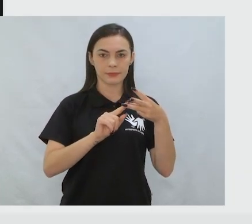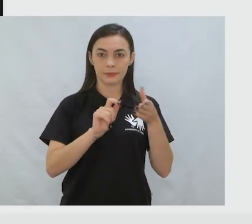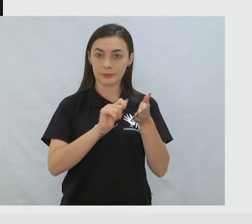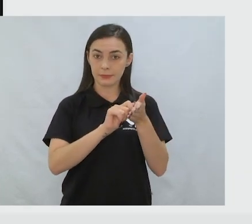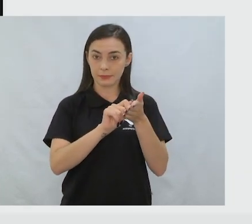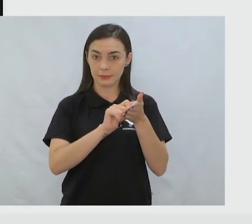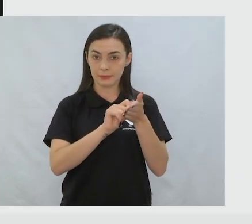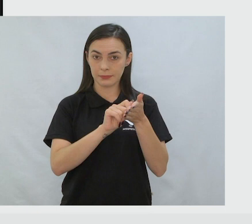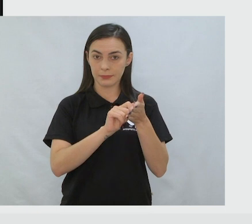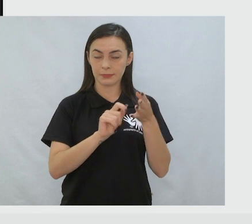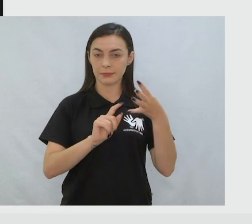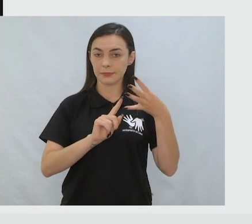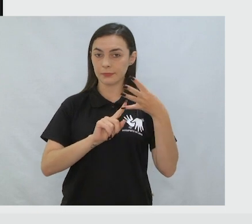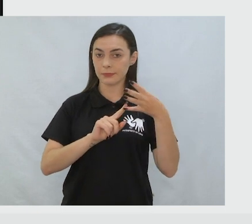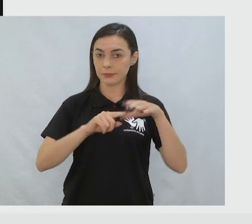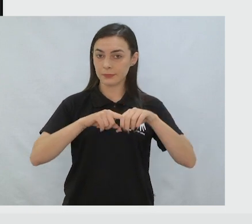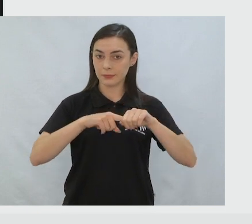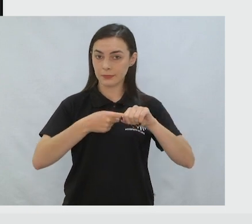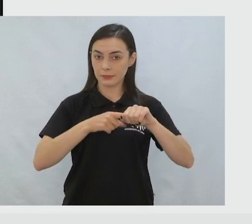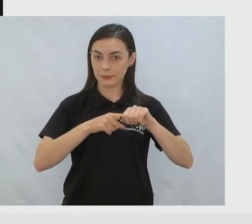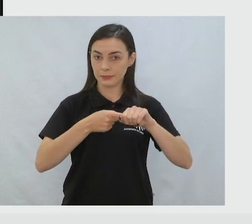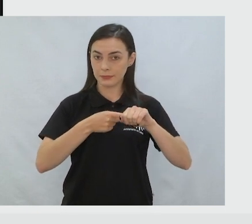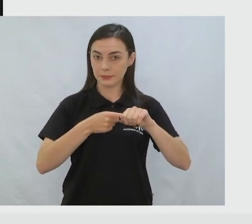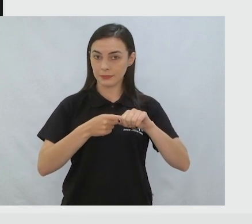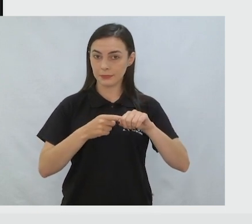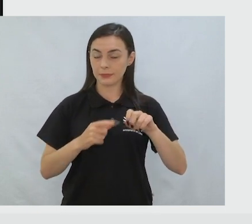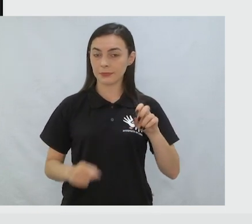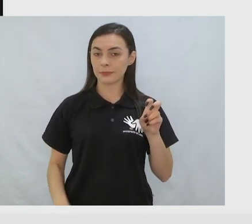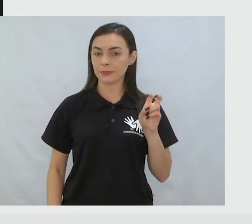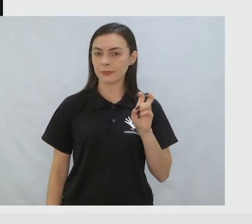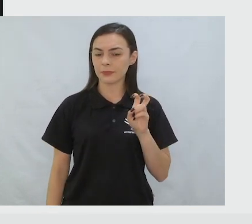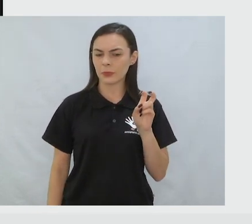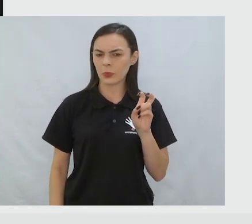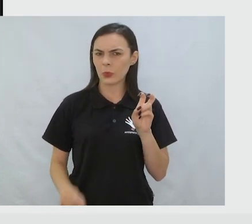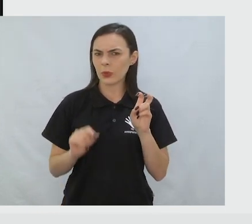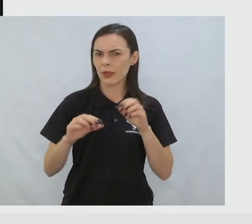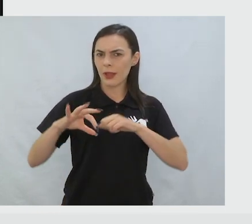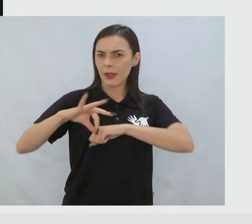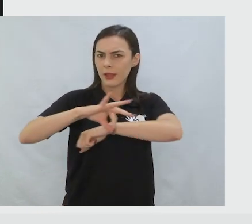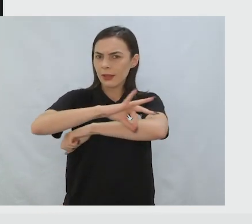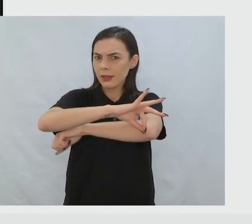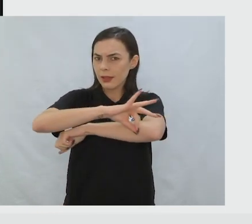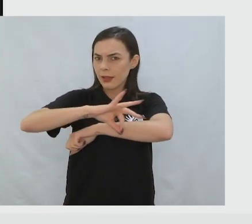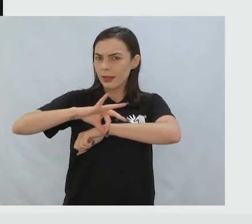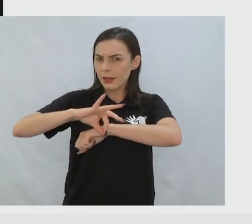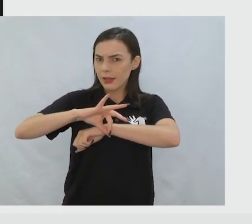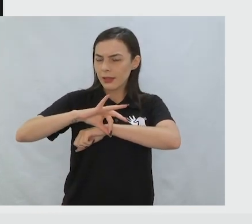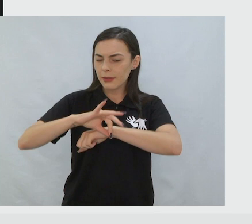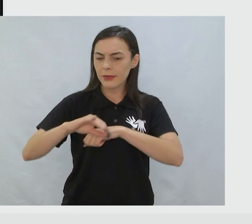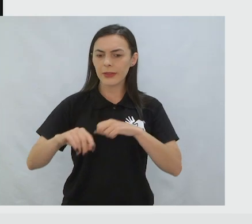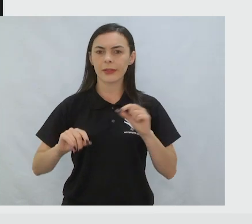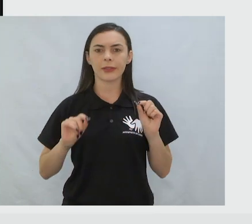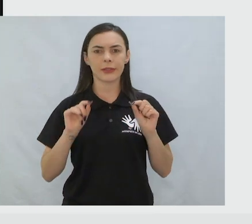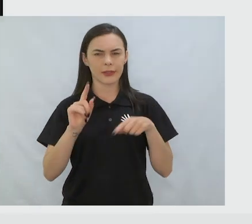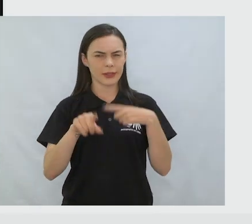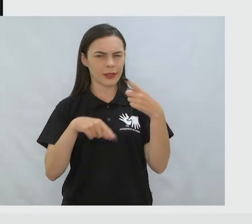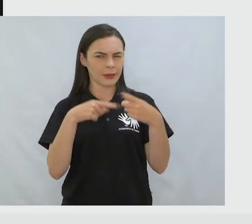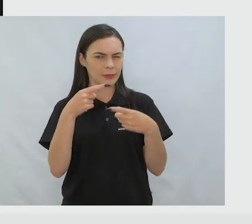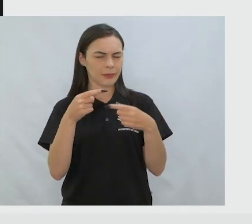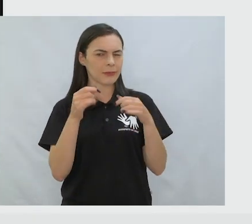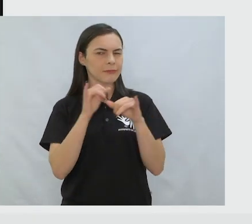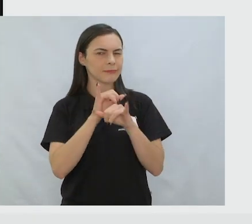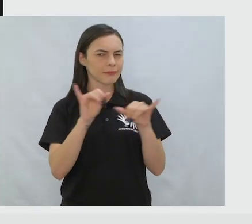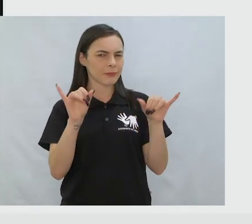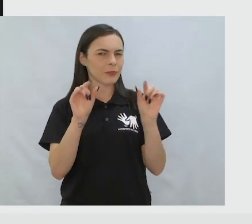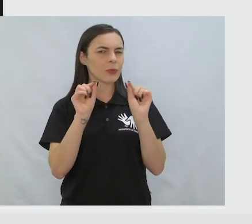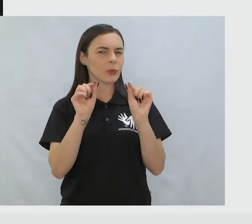lápis, ok? Borracha, apontador. Também, hoje nós vamos usar uma régua. Depois a professora